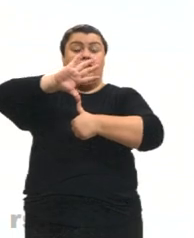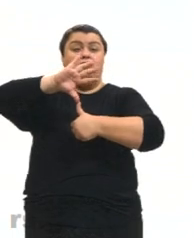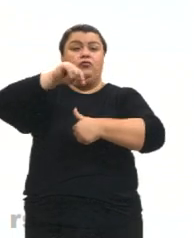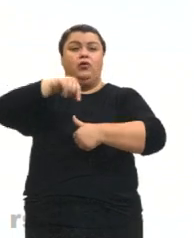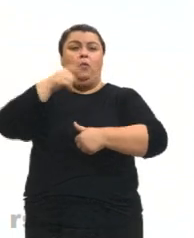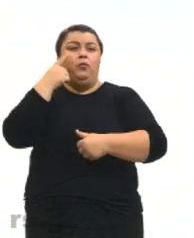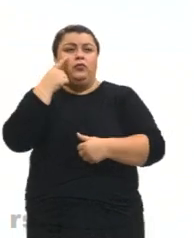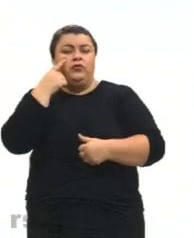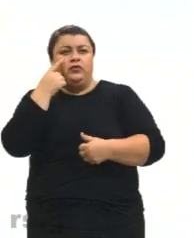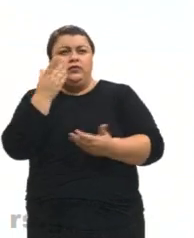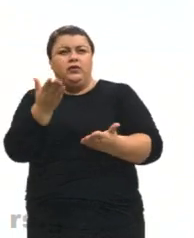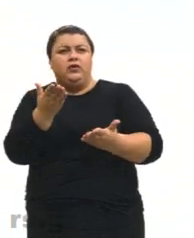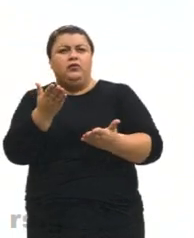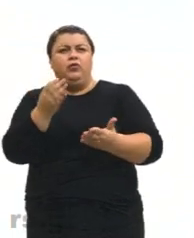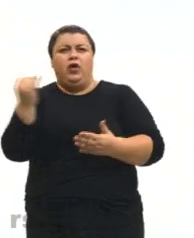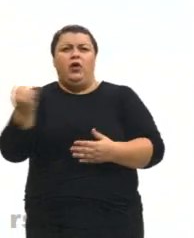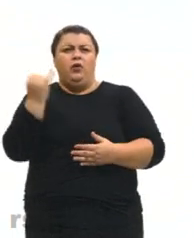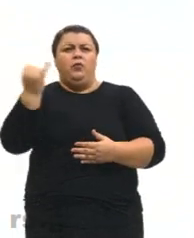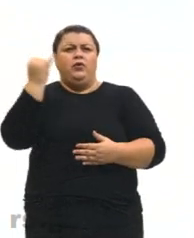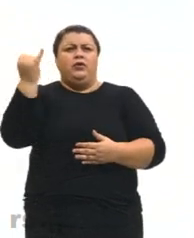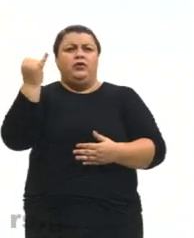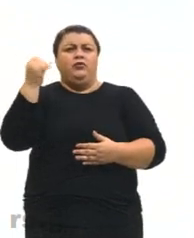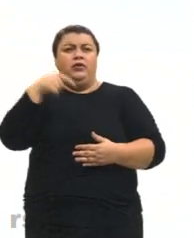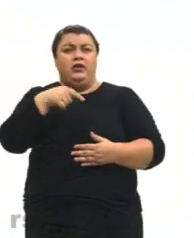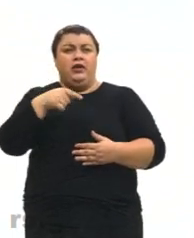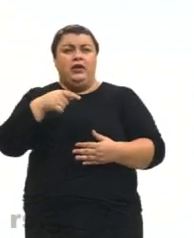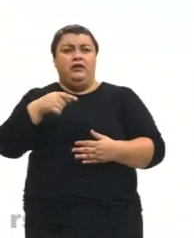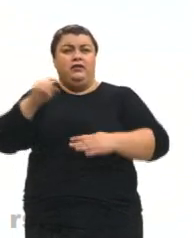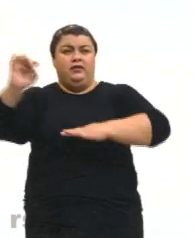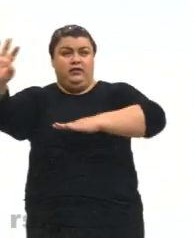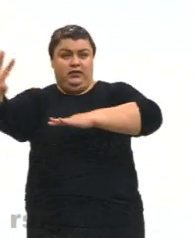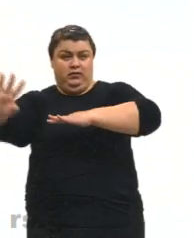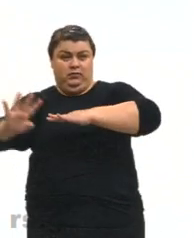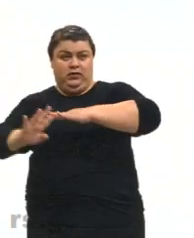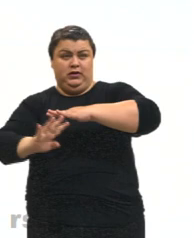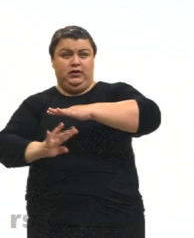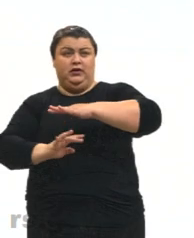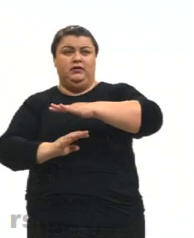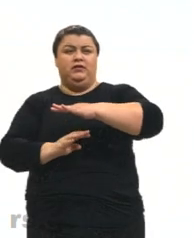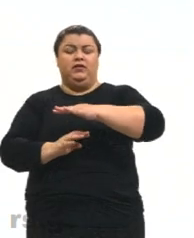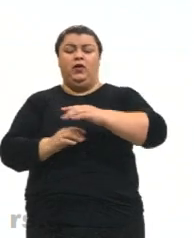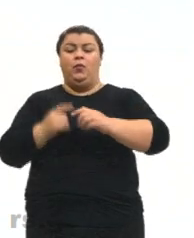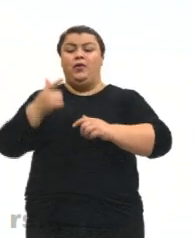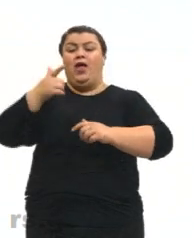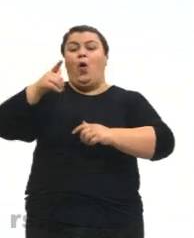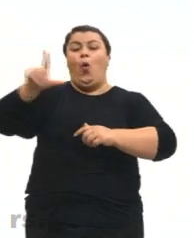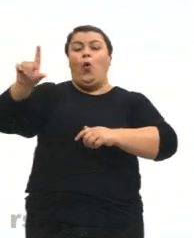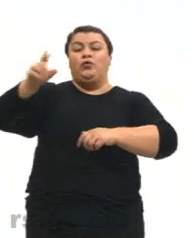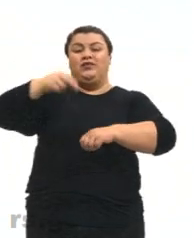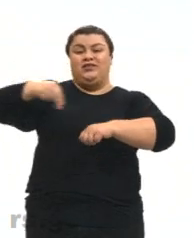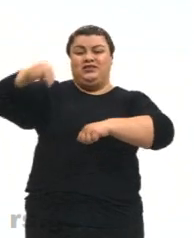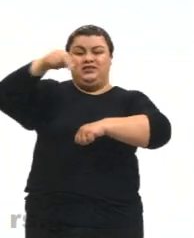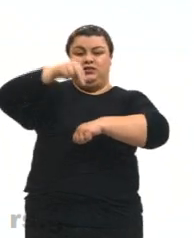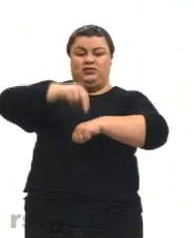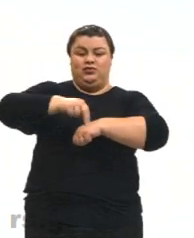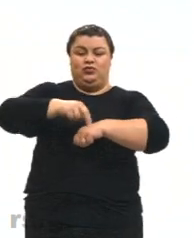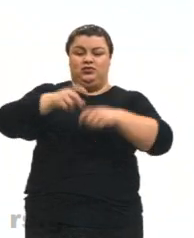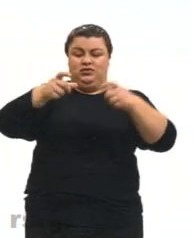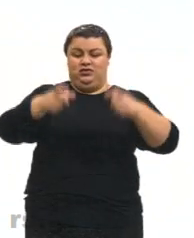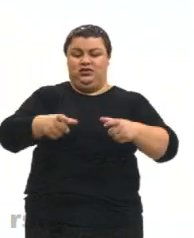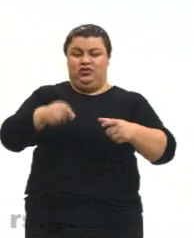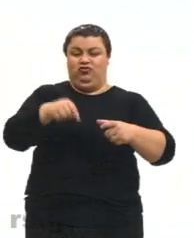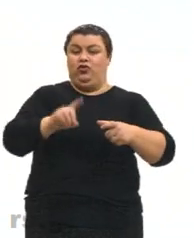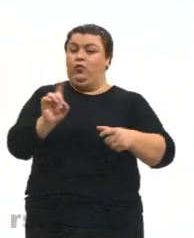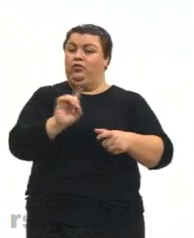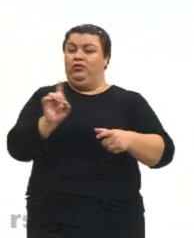parte desses movimentos são intra-regionais né ou seja deslocam-se para outras Nações da região e